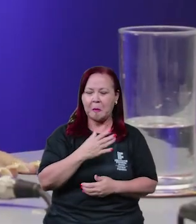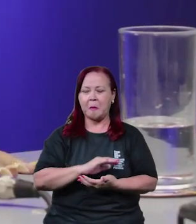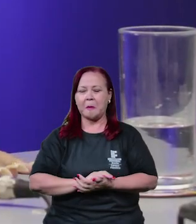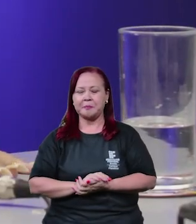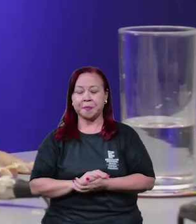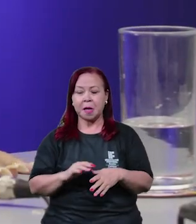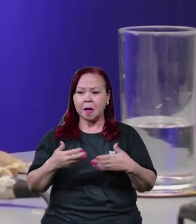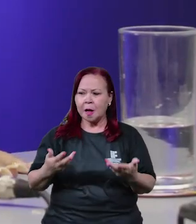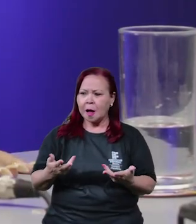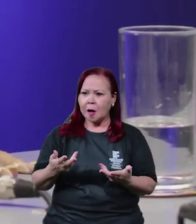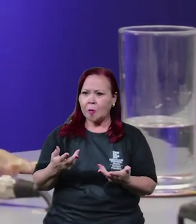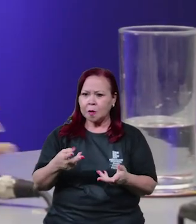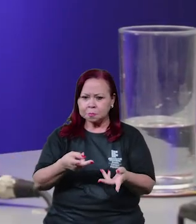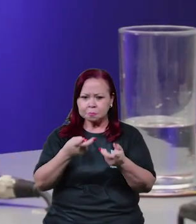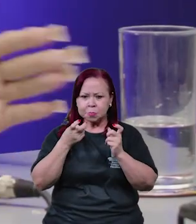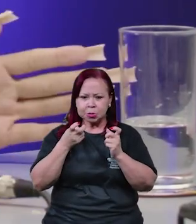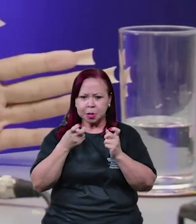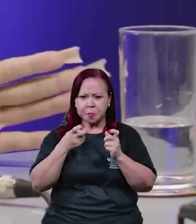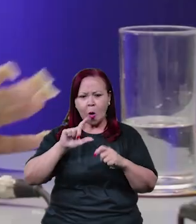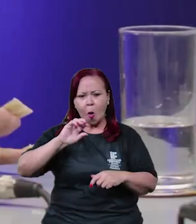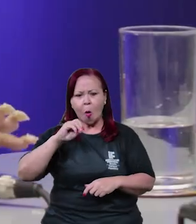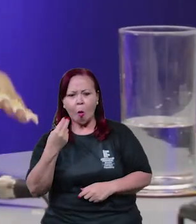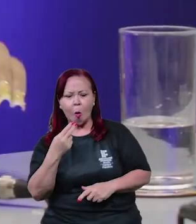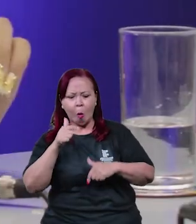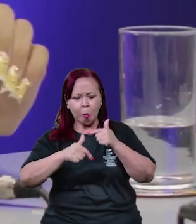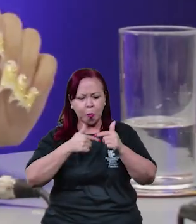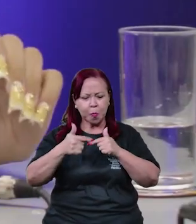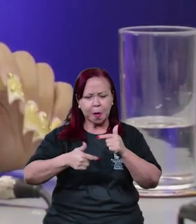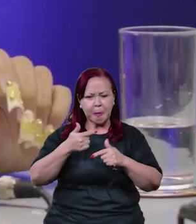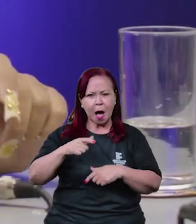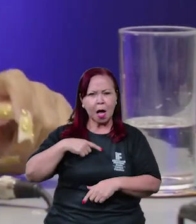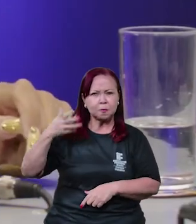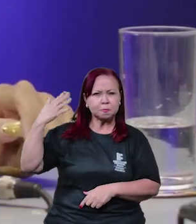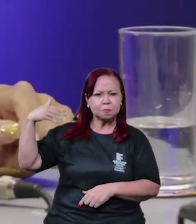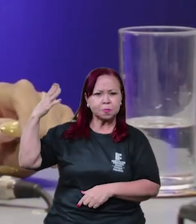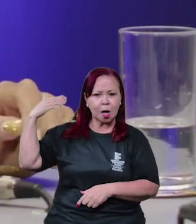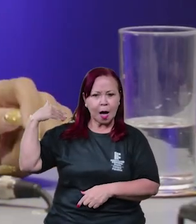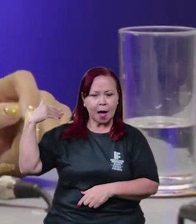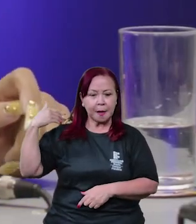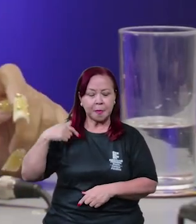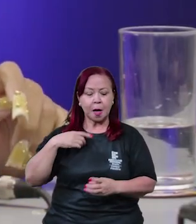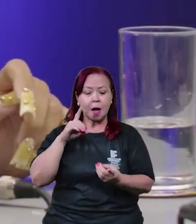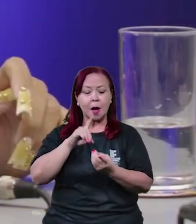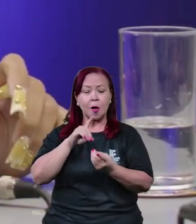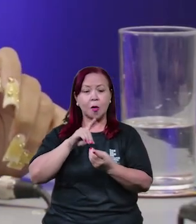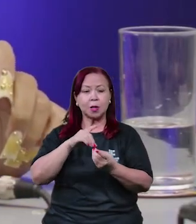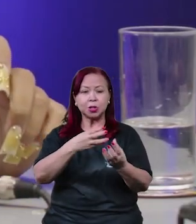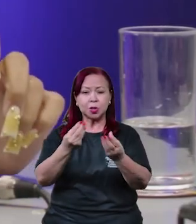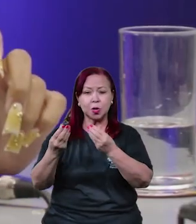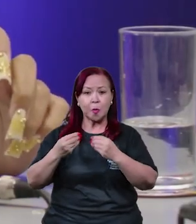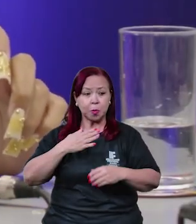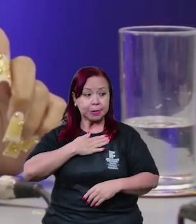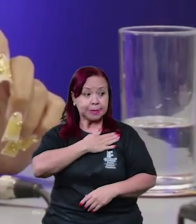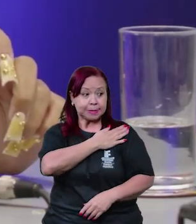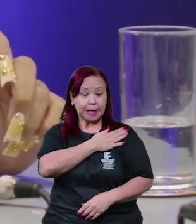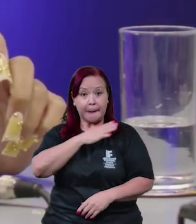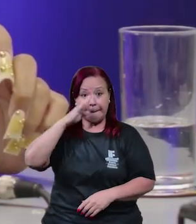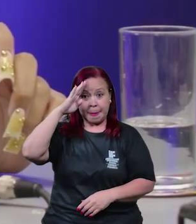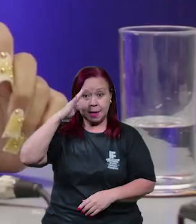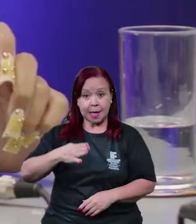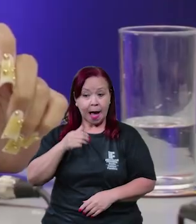E quando eu via, ou então tipo assim no trabalho, eu lembro que teve uma época que eu atendia muitas